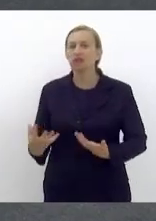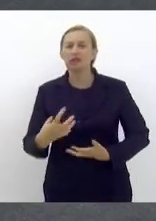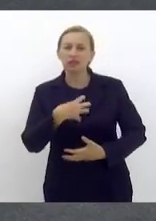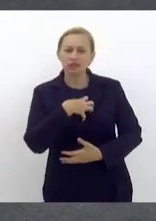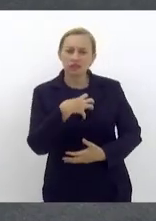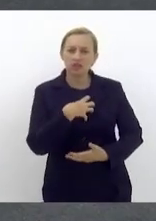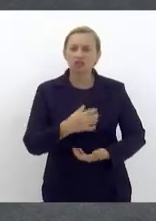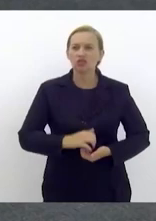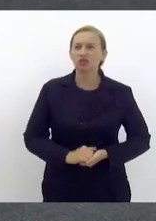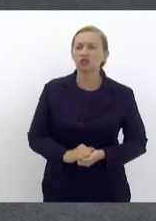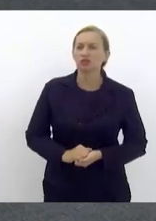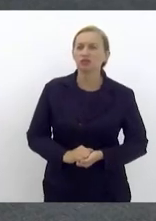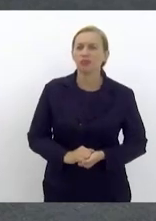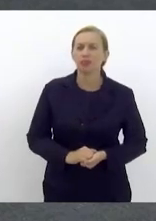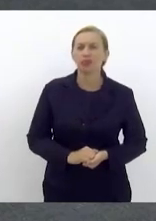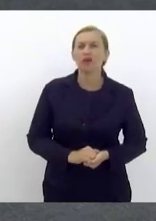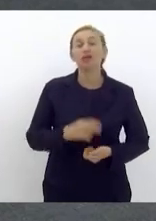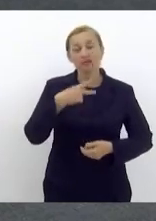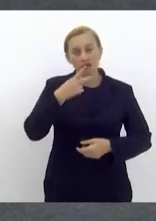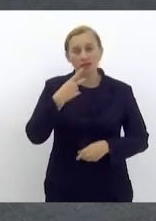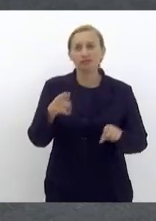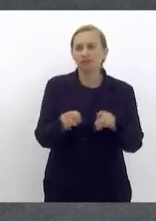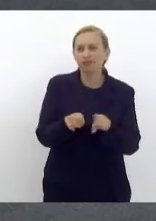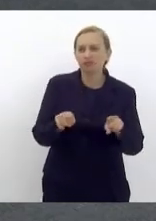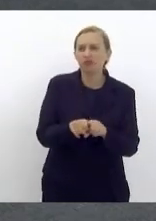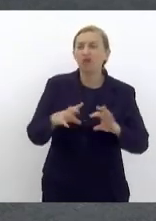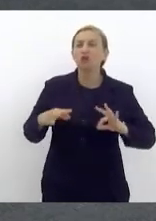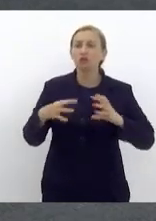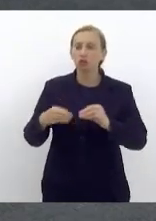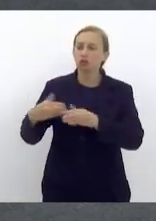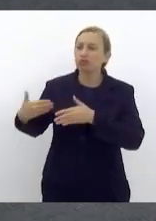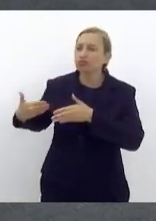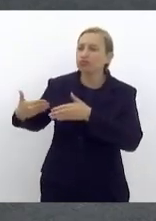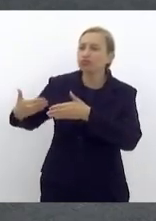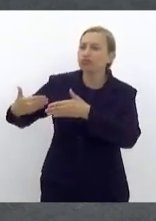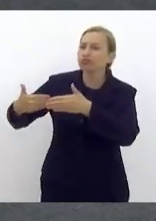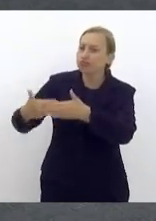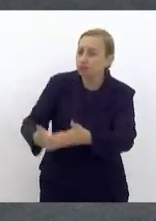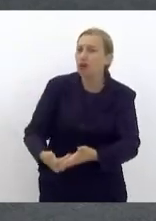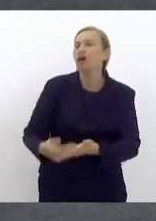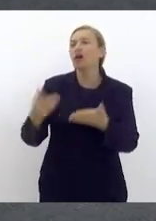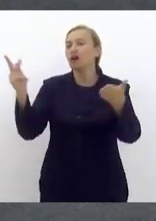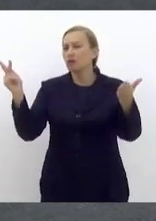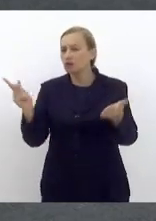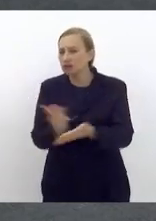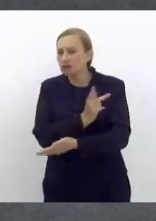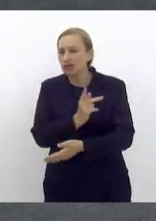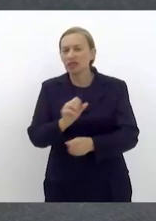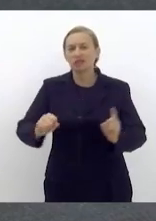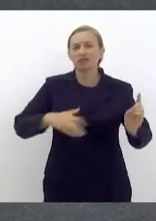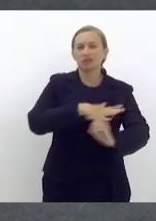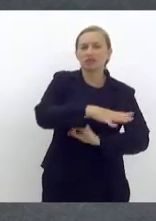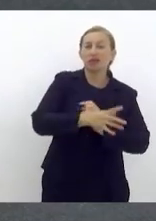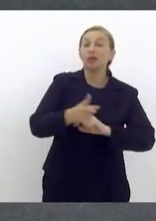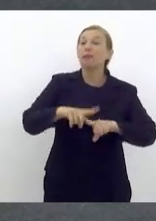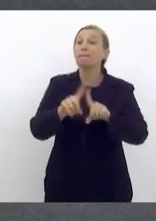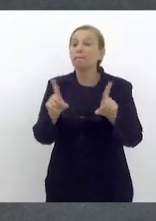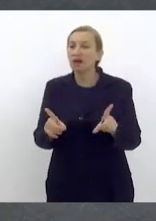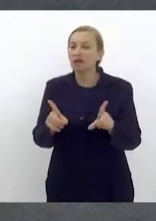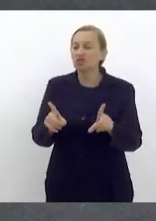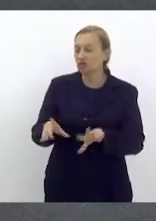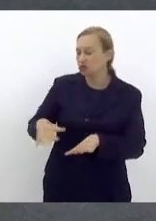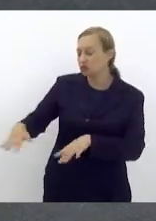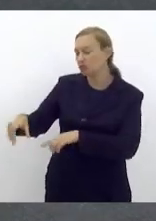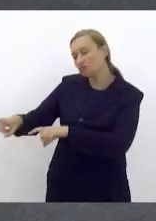sentido, trazer também, né, todo esse processo que acontece em nossa sociedade, mas que no